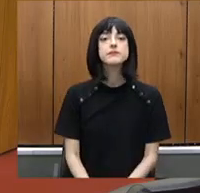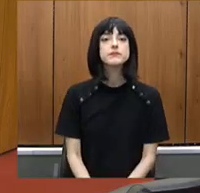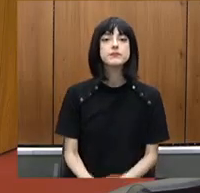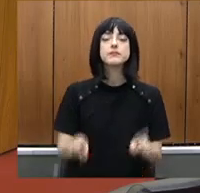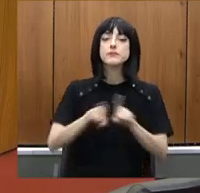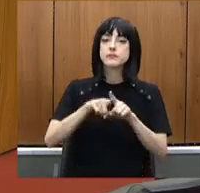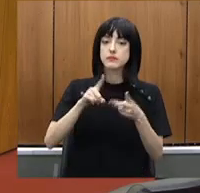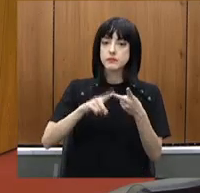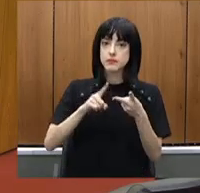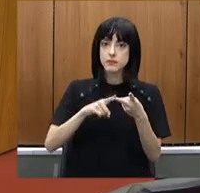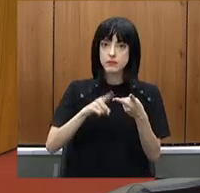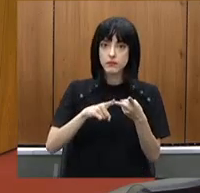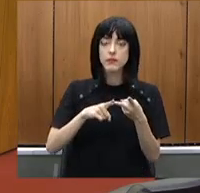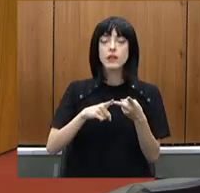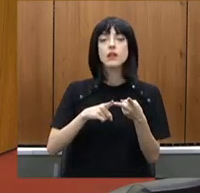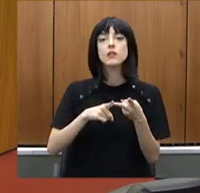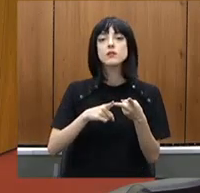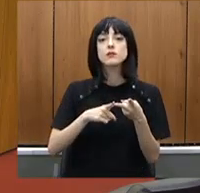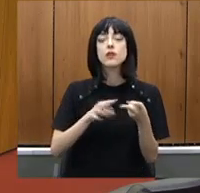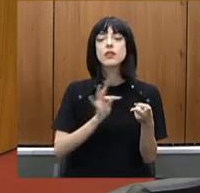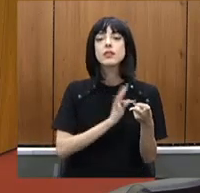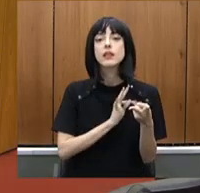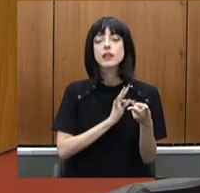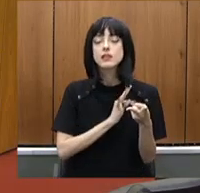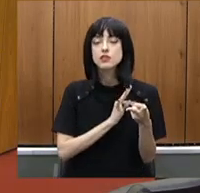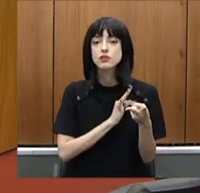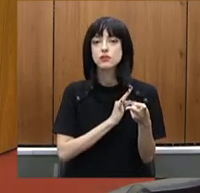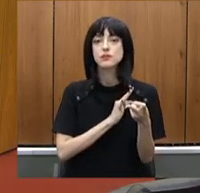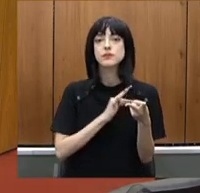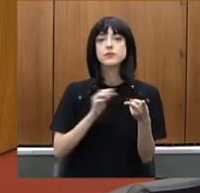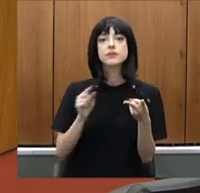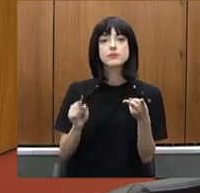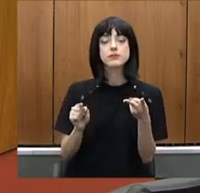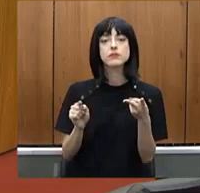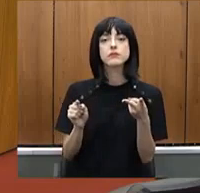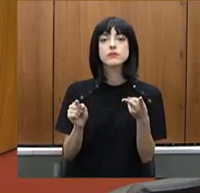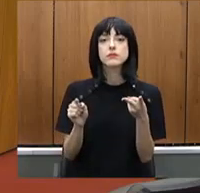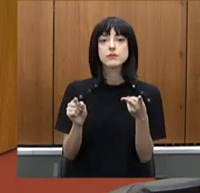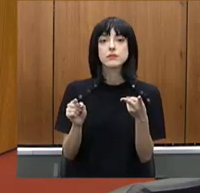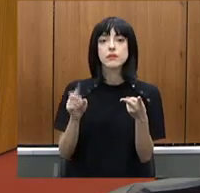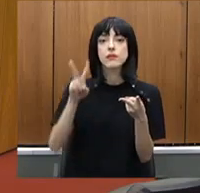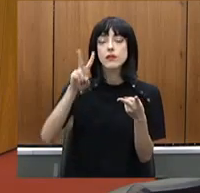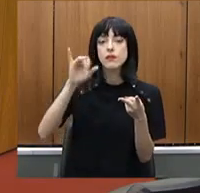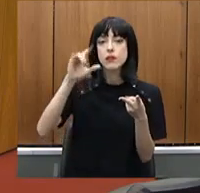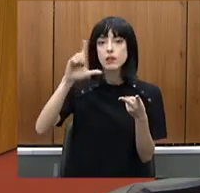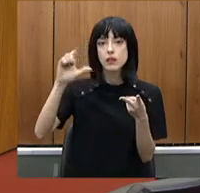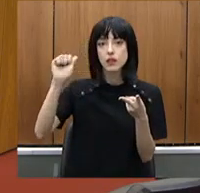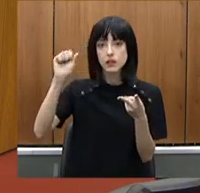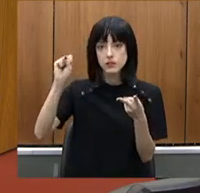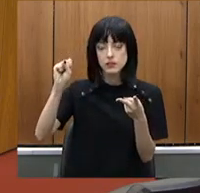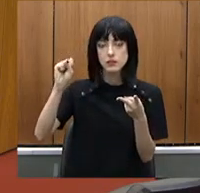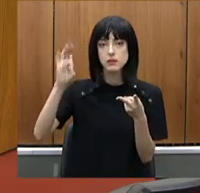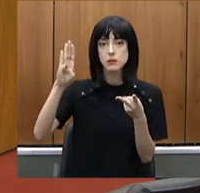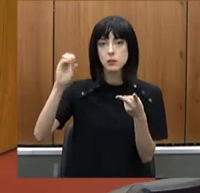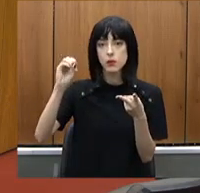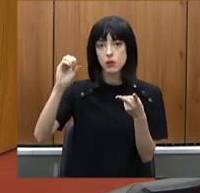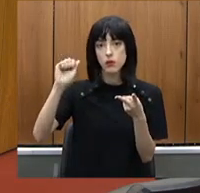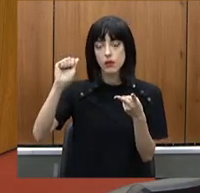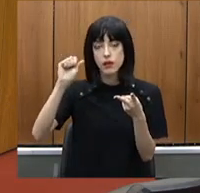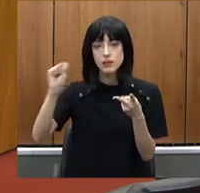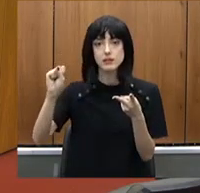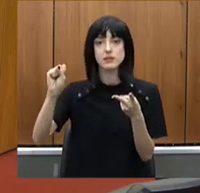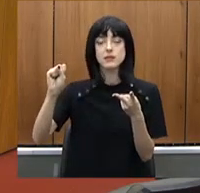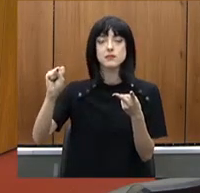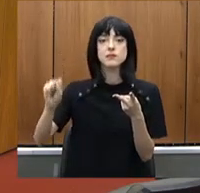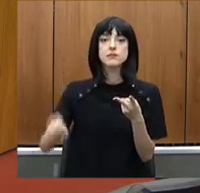comandante o tenente coronel Marcelo Ribeiro Vilas Boas chefe da assessoria de desenvolvimento organizacional da Polícia Militar